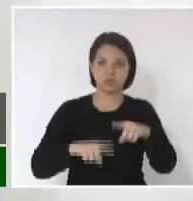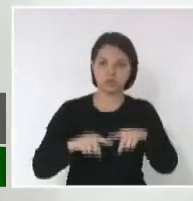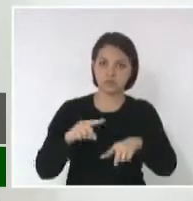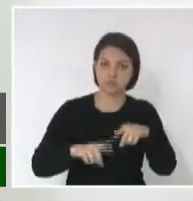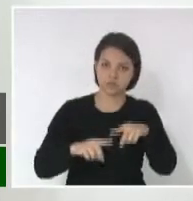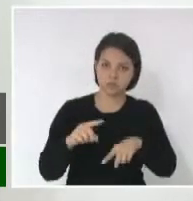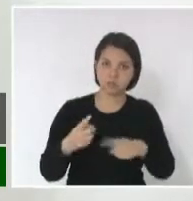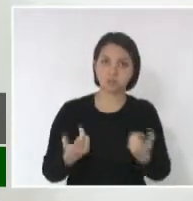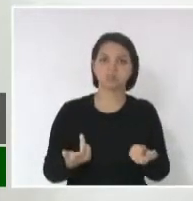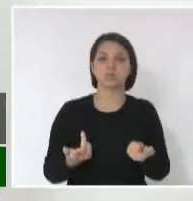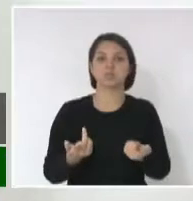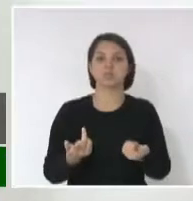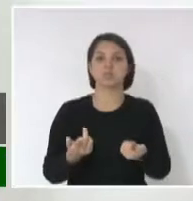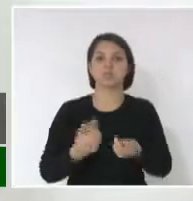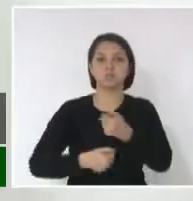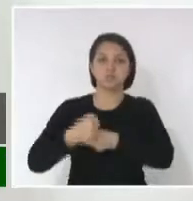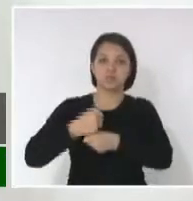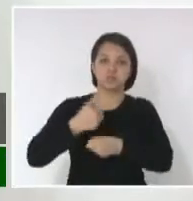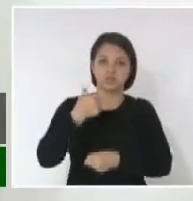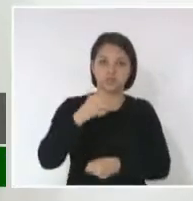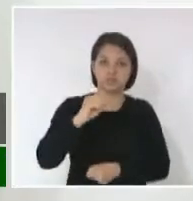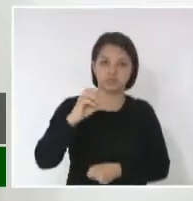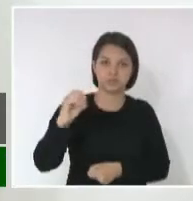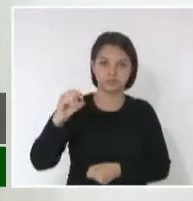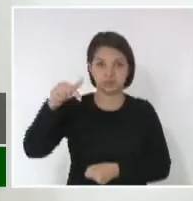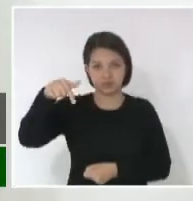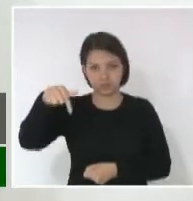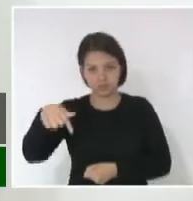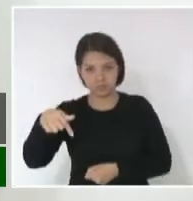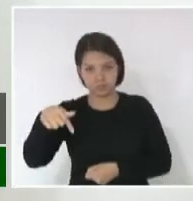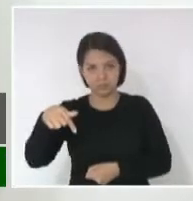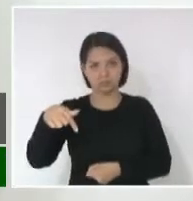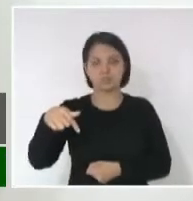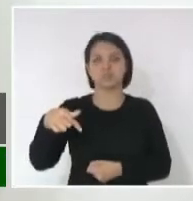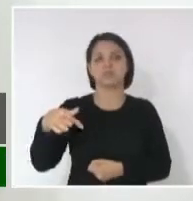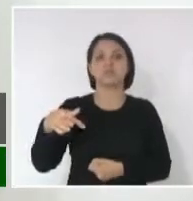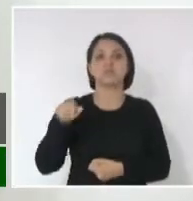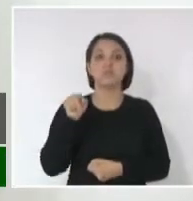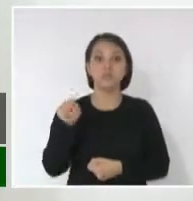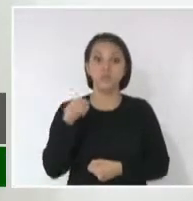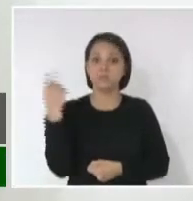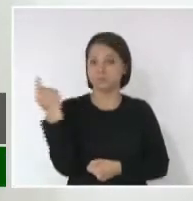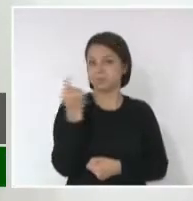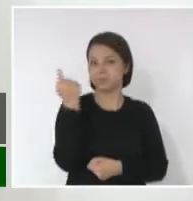em 2007, tornando-se pioneira